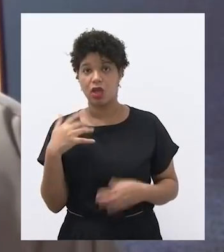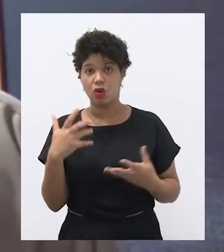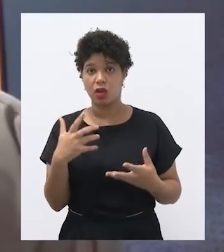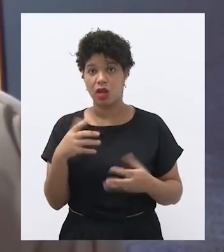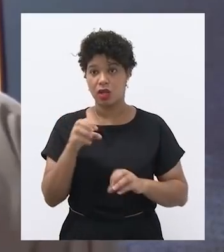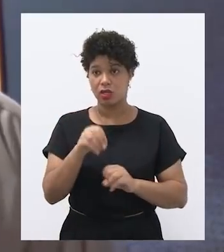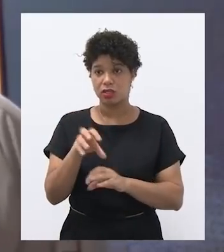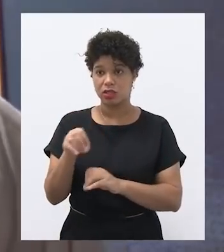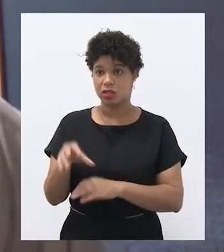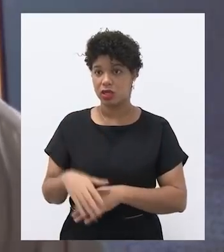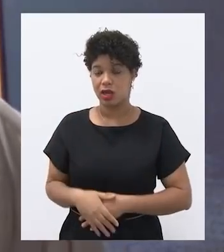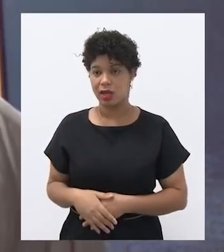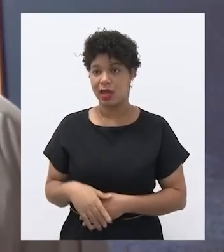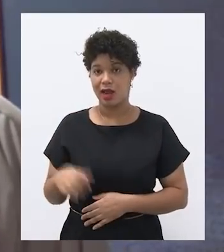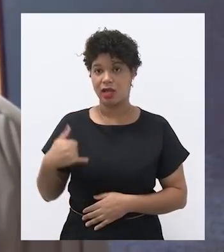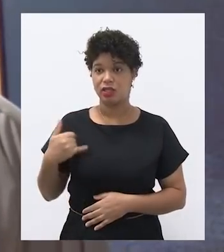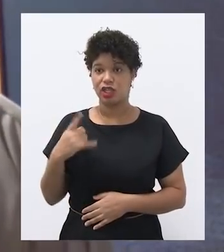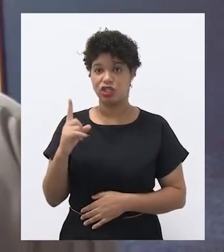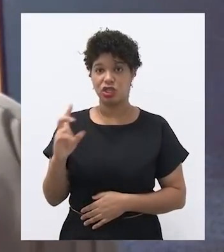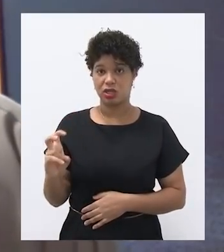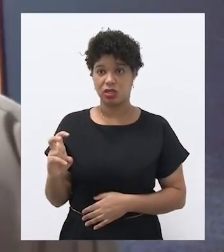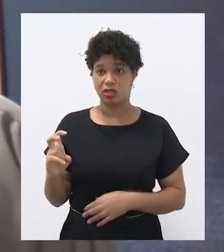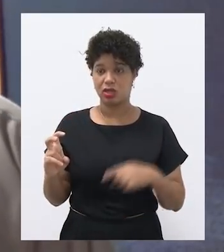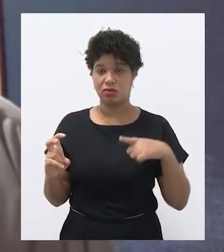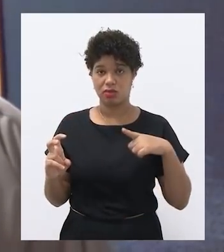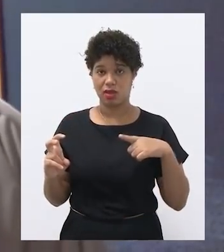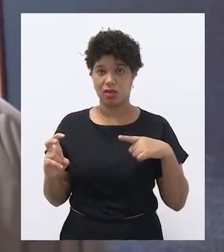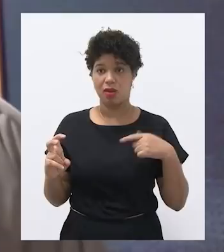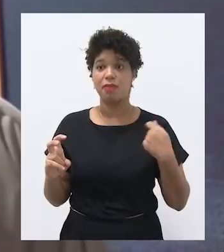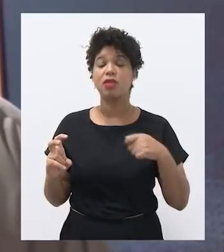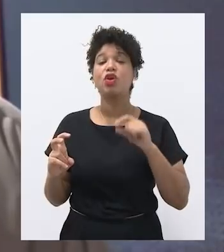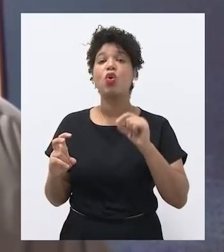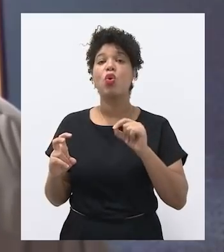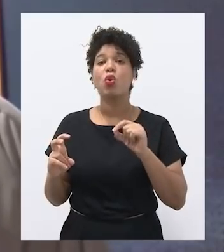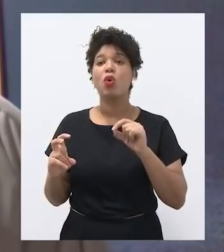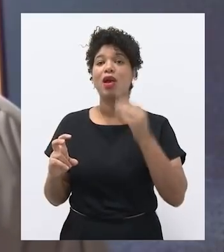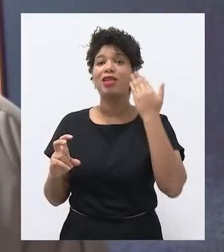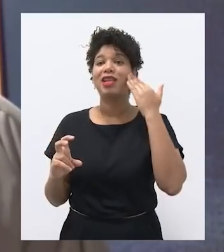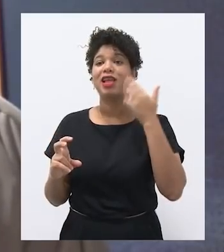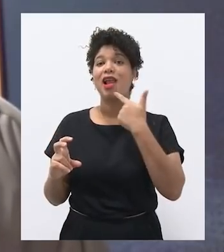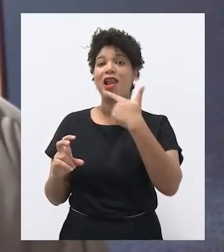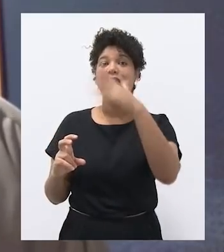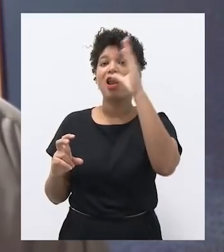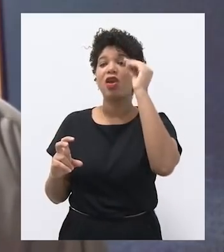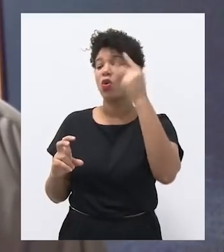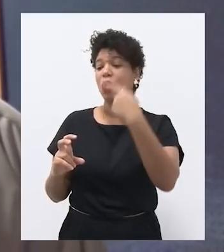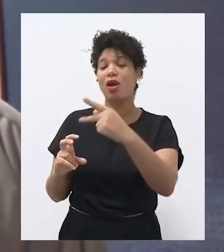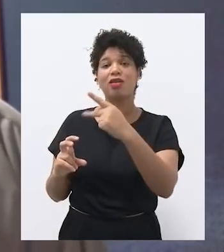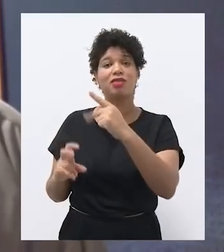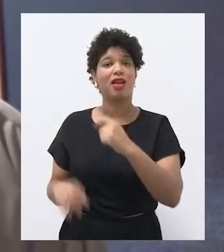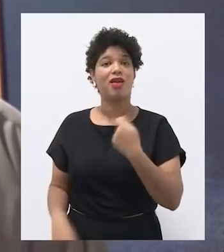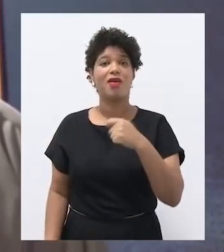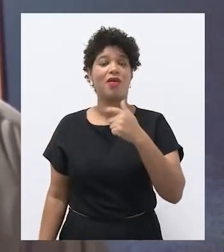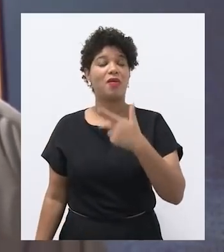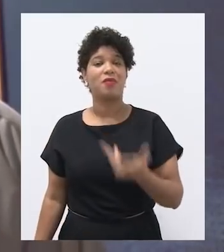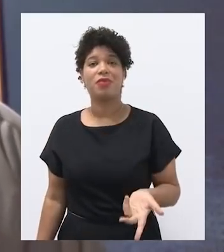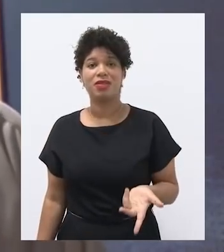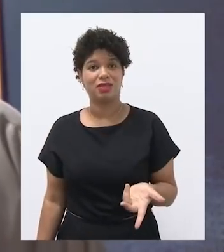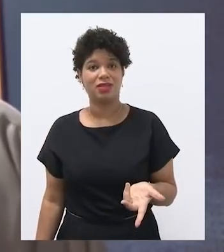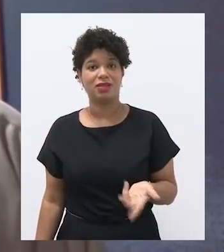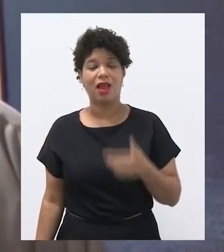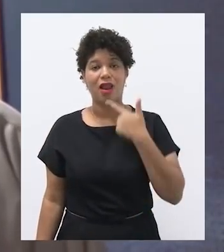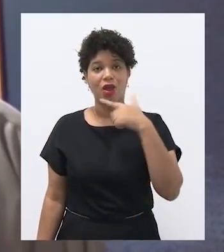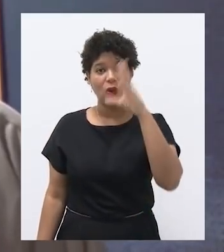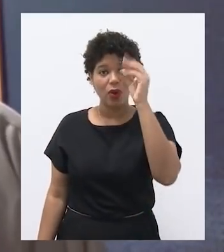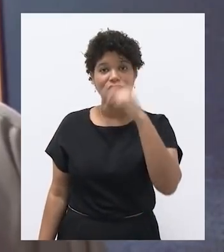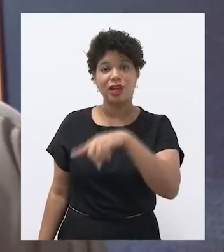conhecimento para o meu irmão, que tem 15 anos, eu tenho que tratar com a mesma narrativa, com a mesma